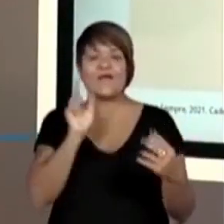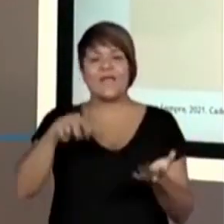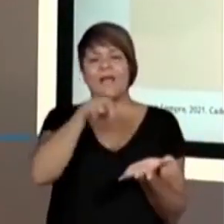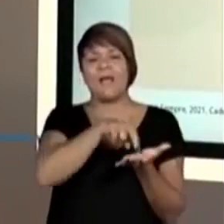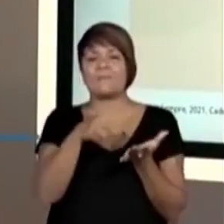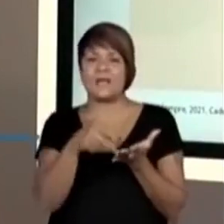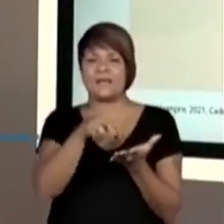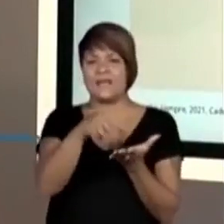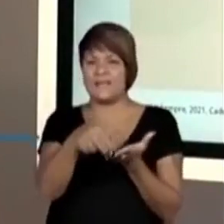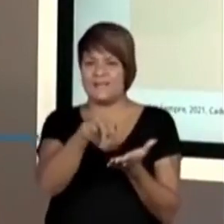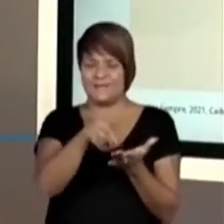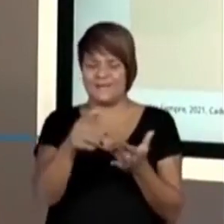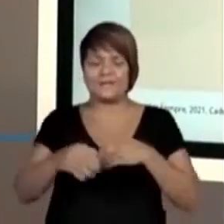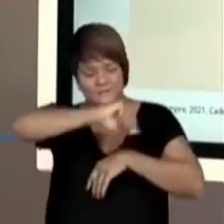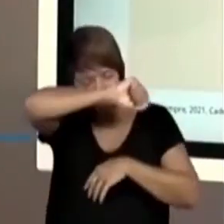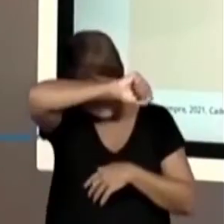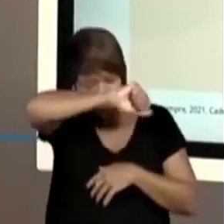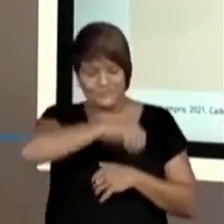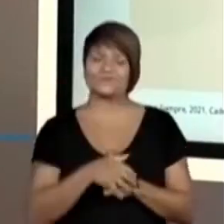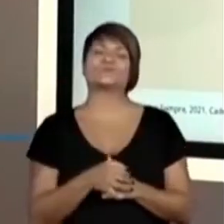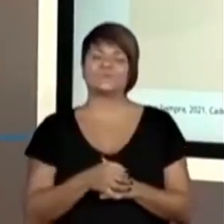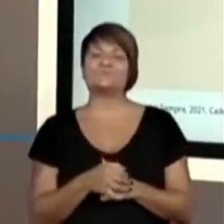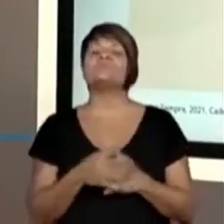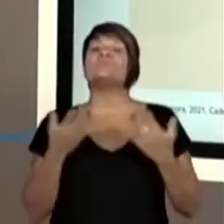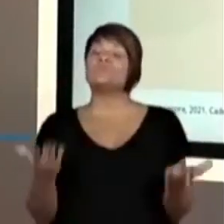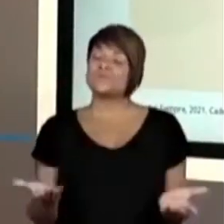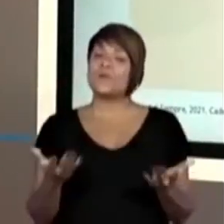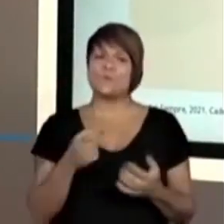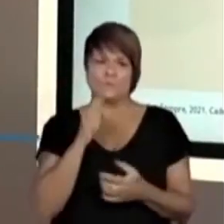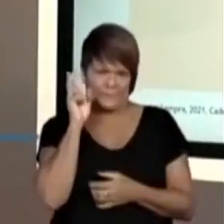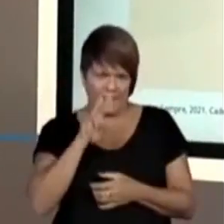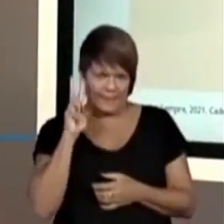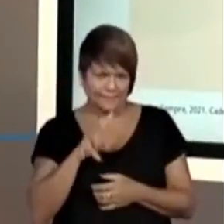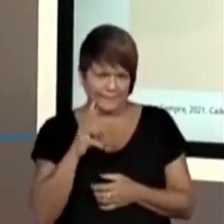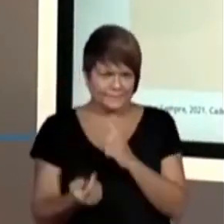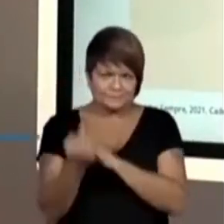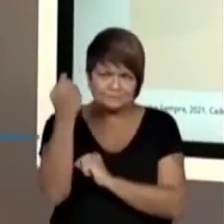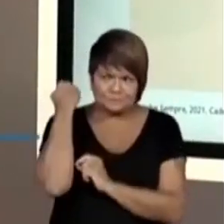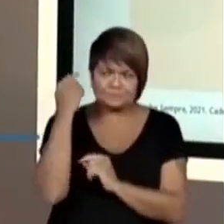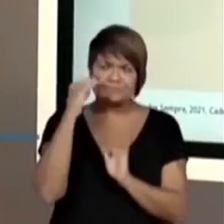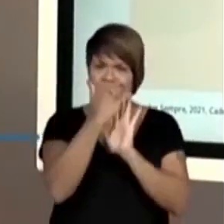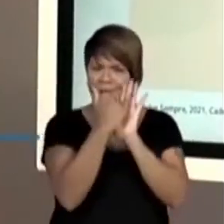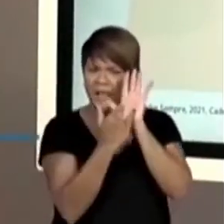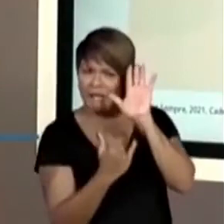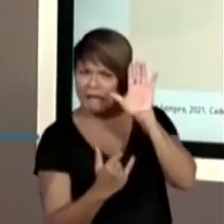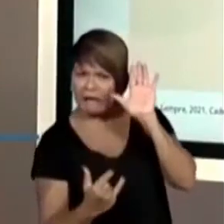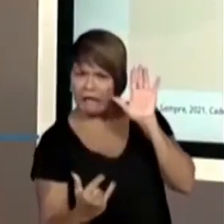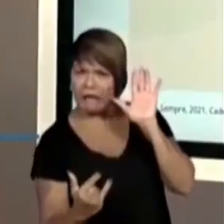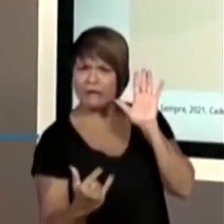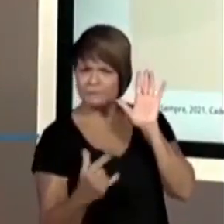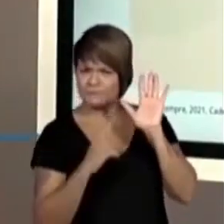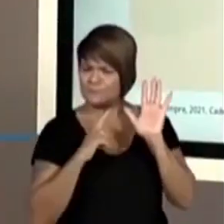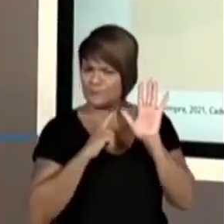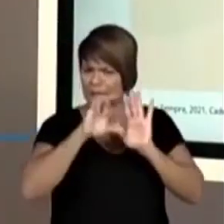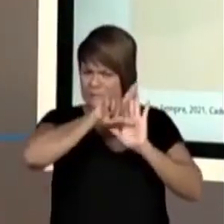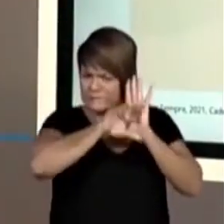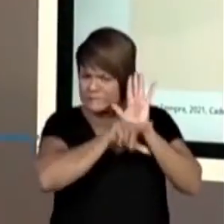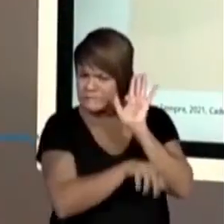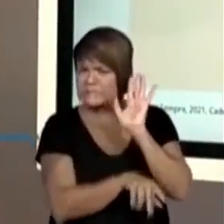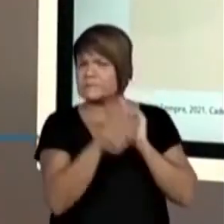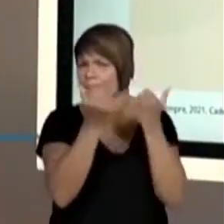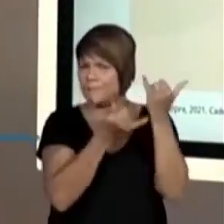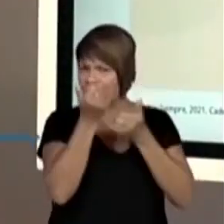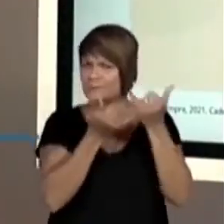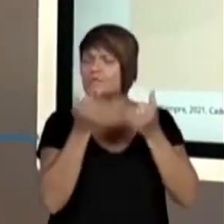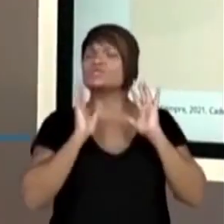e esconde-esconde. E se vocês lembrarem, a professora tinha trazido também uma lista para vocês de várias brincadeiras